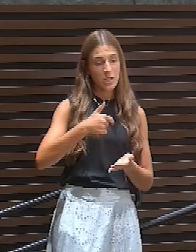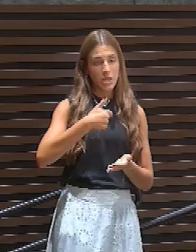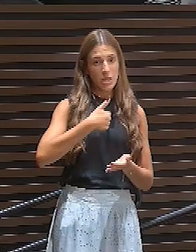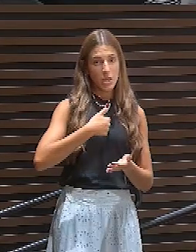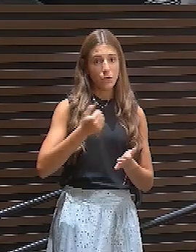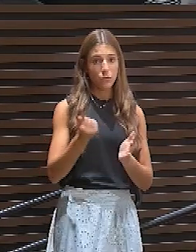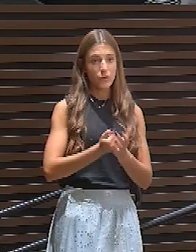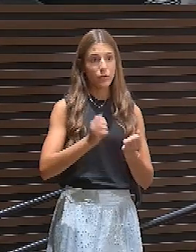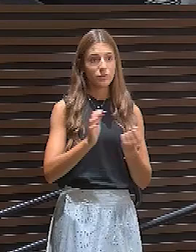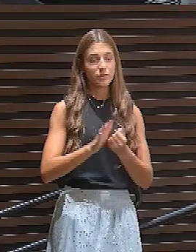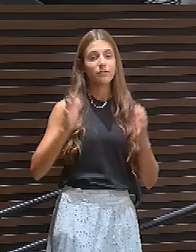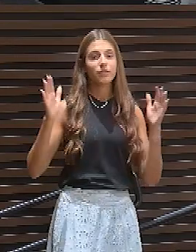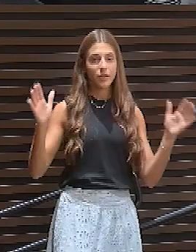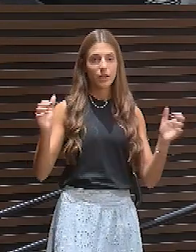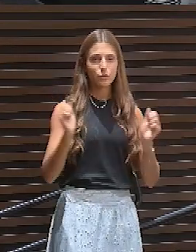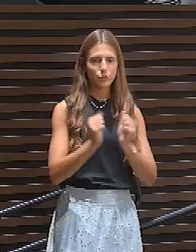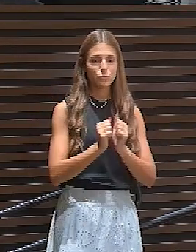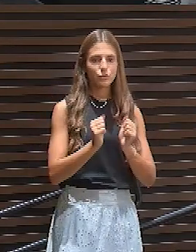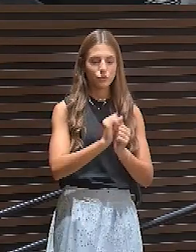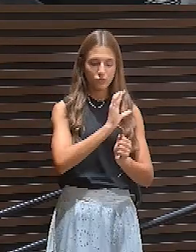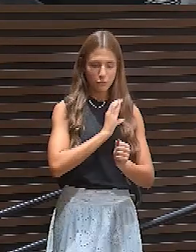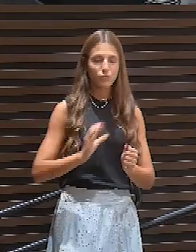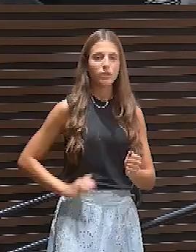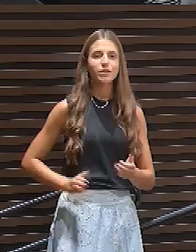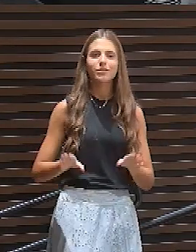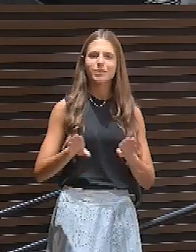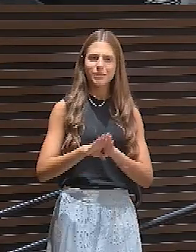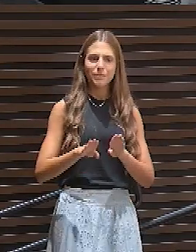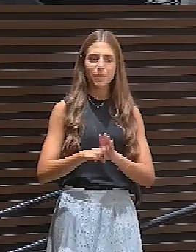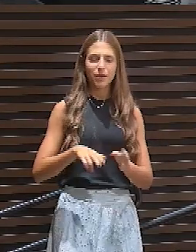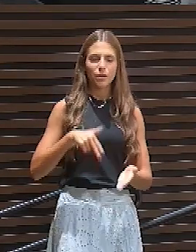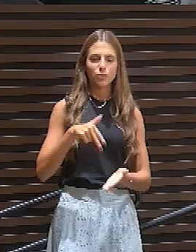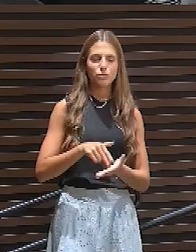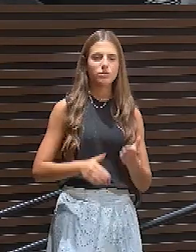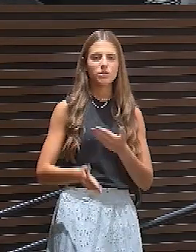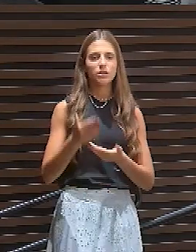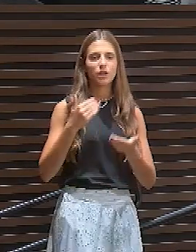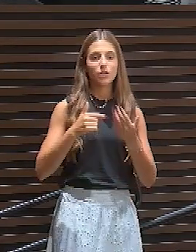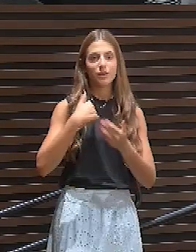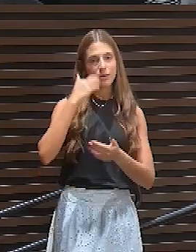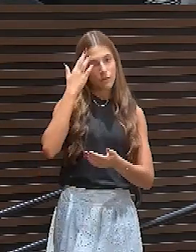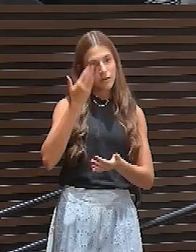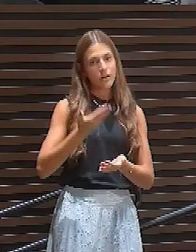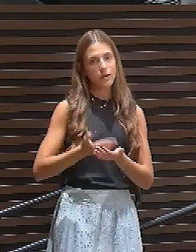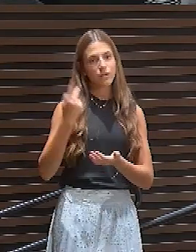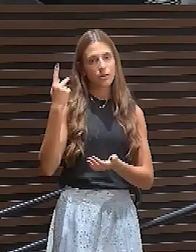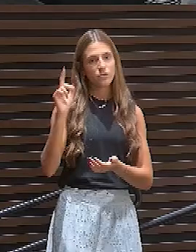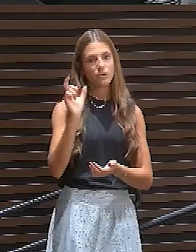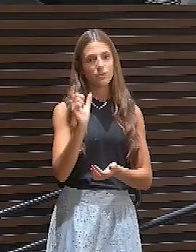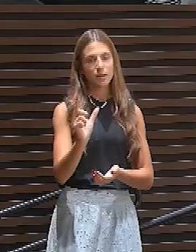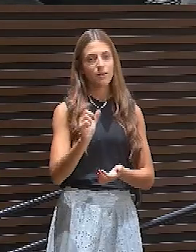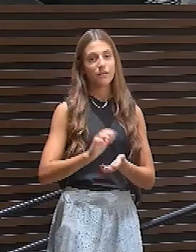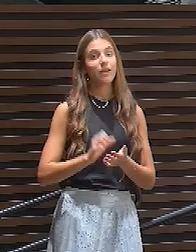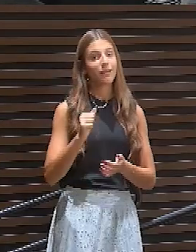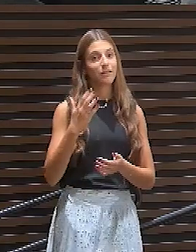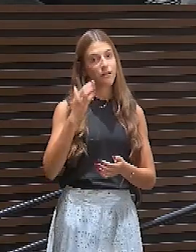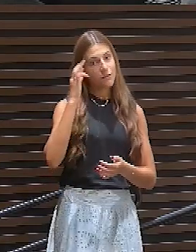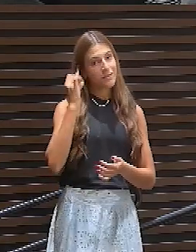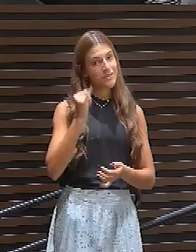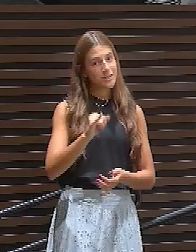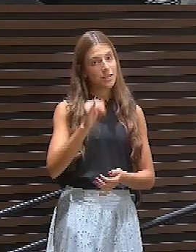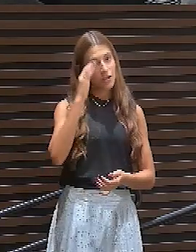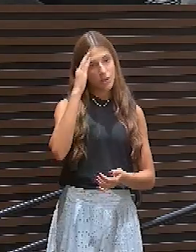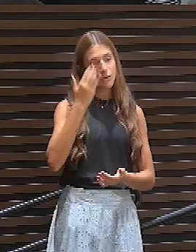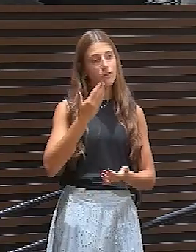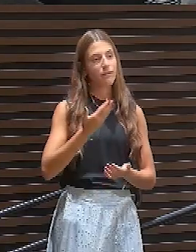Cristo e ressuscitado com Ele, e eu creio na palavra dEle. Crendo,